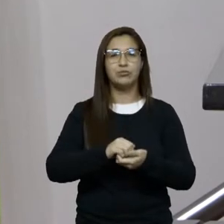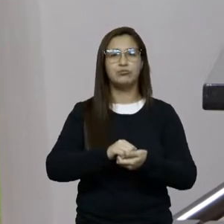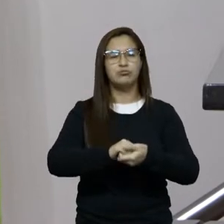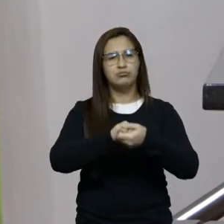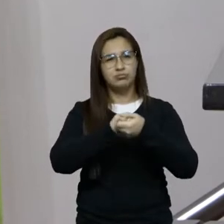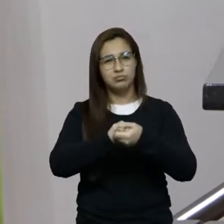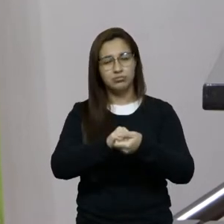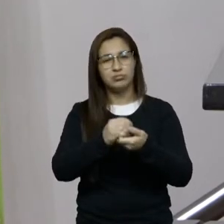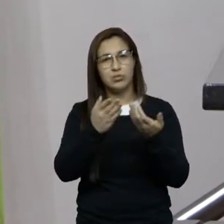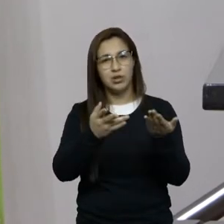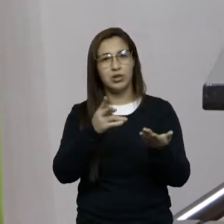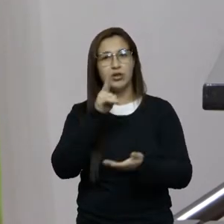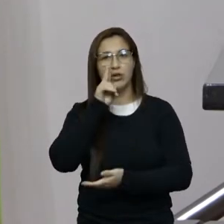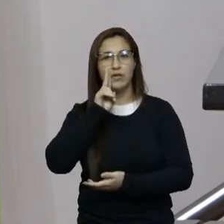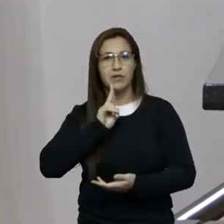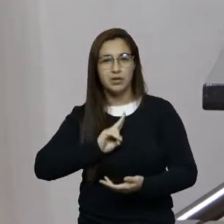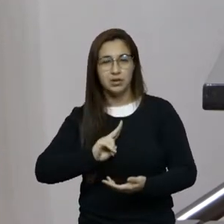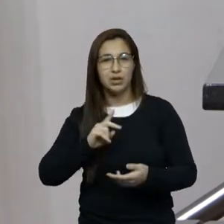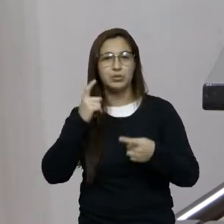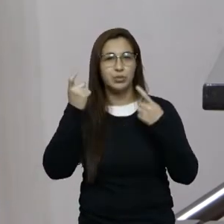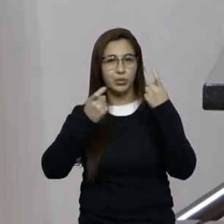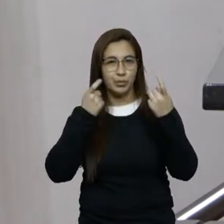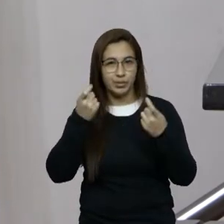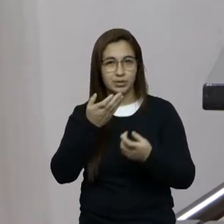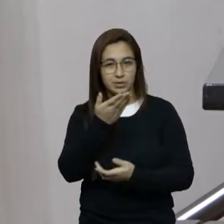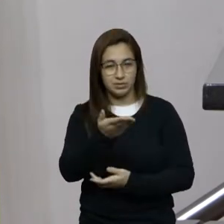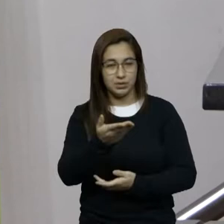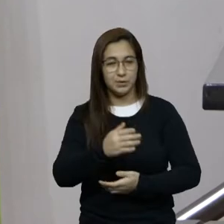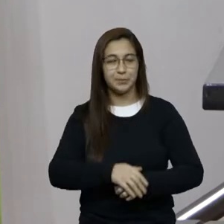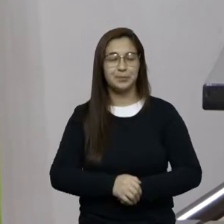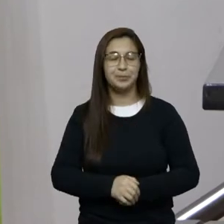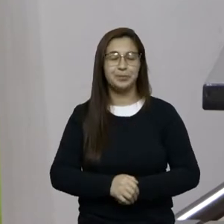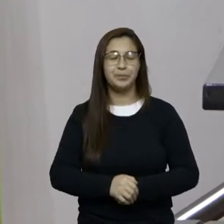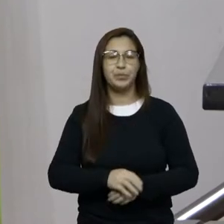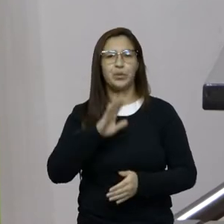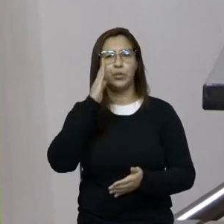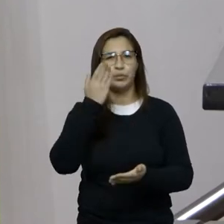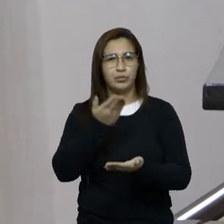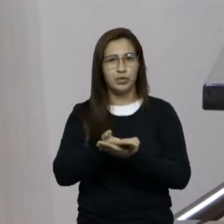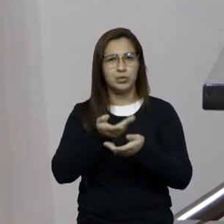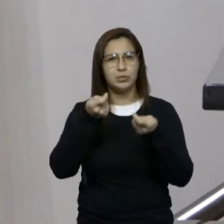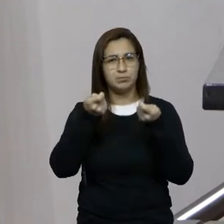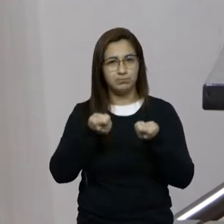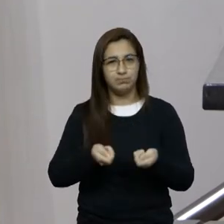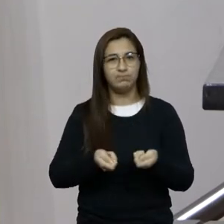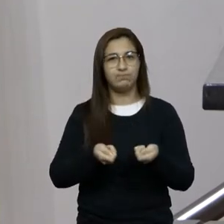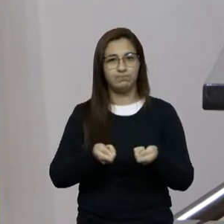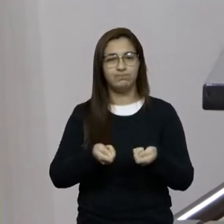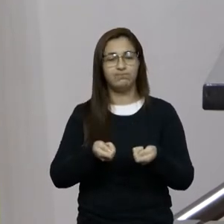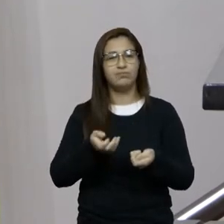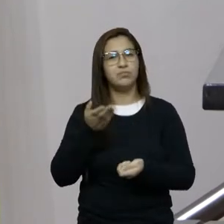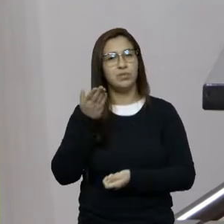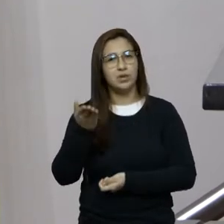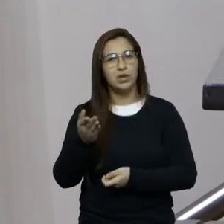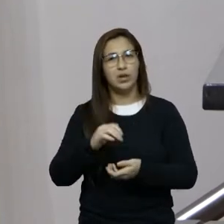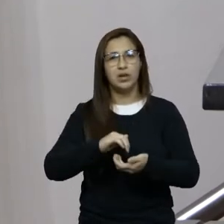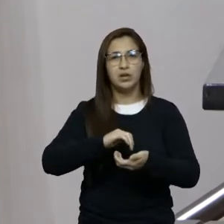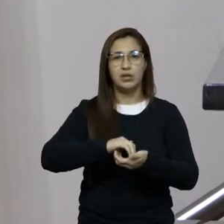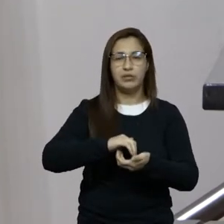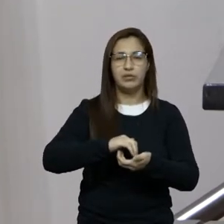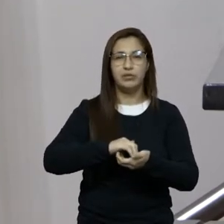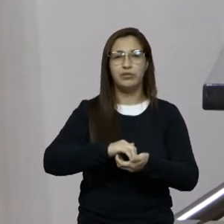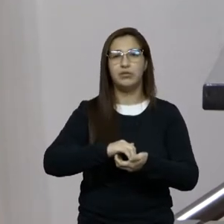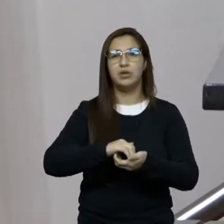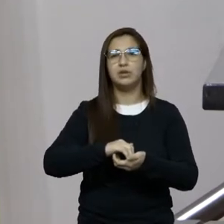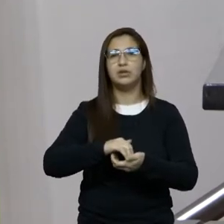essa preocupação e reforçar mais uma vez né a nossa confiança na competência e no Talento da Defesa Civil de